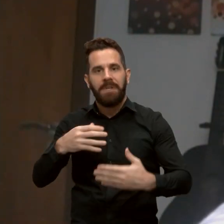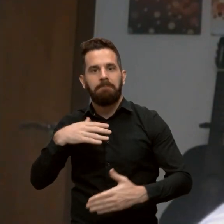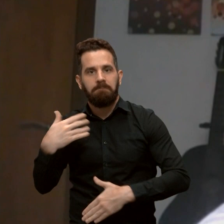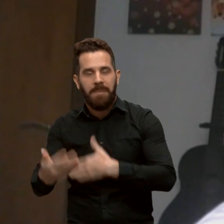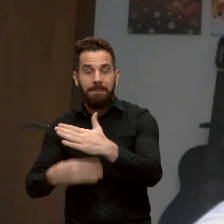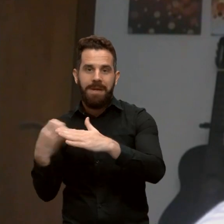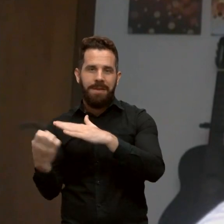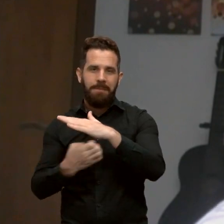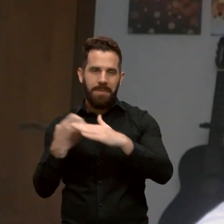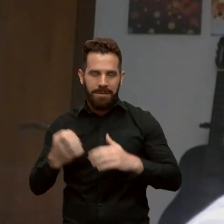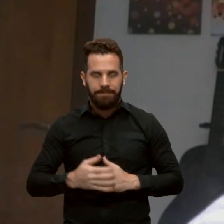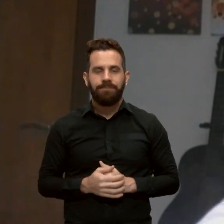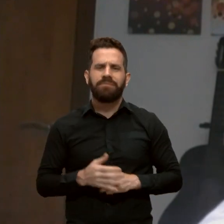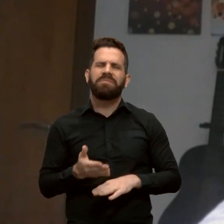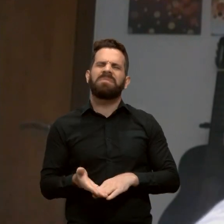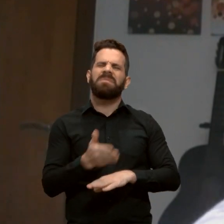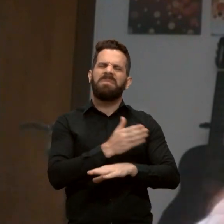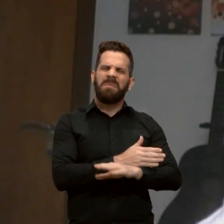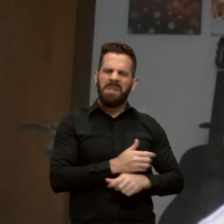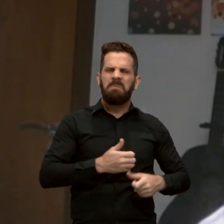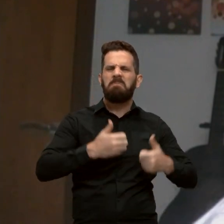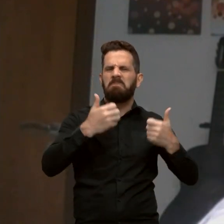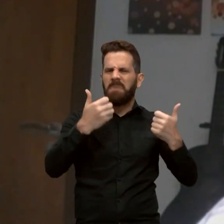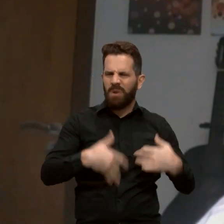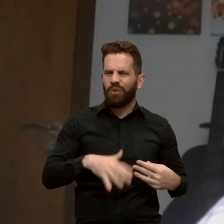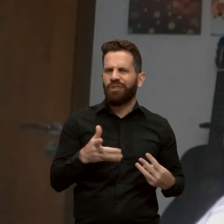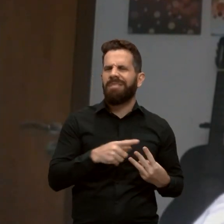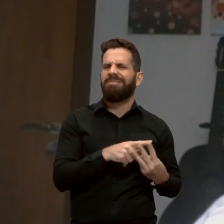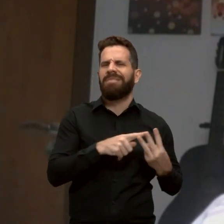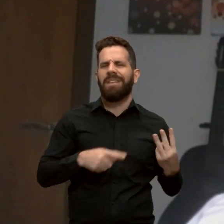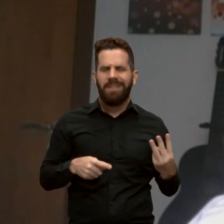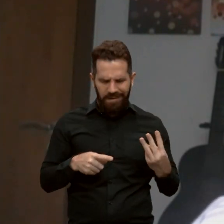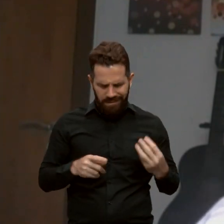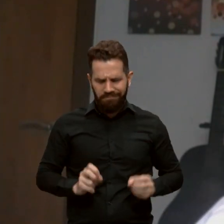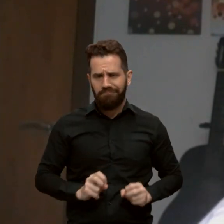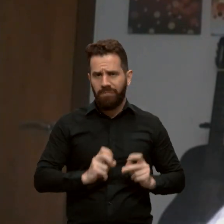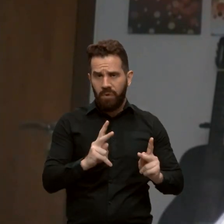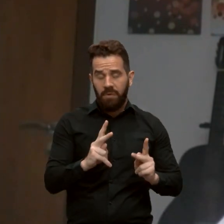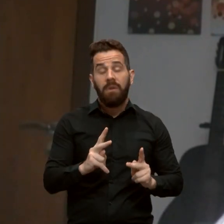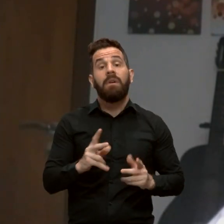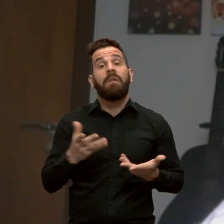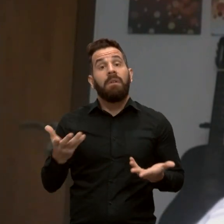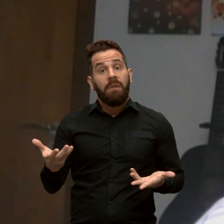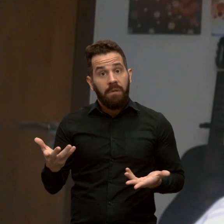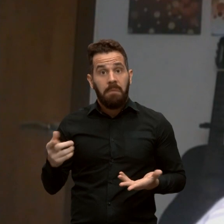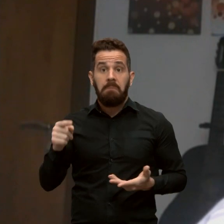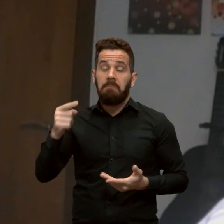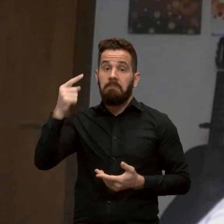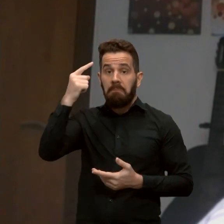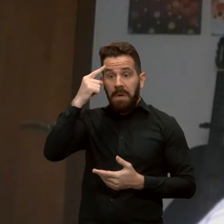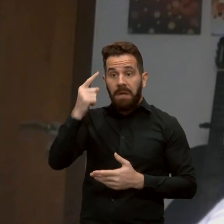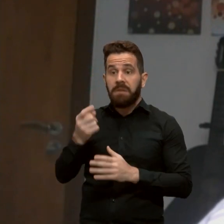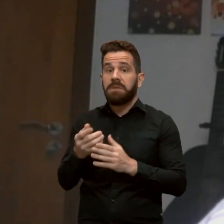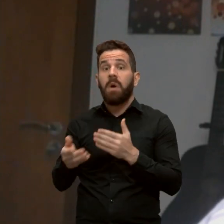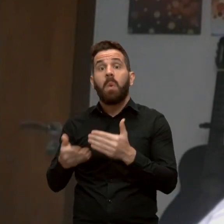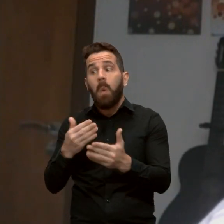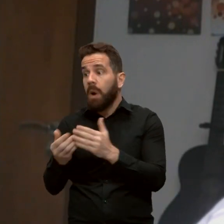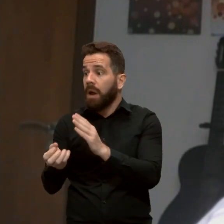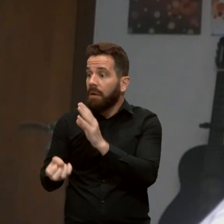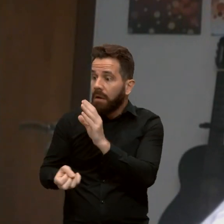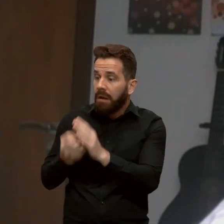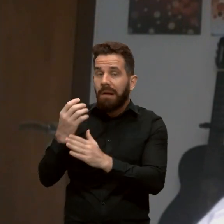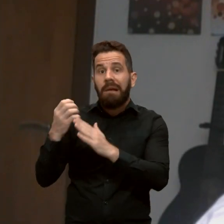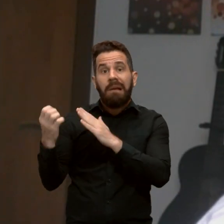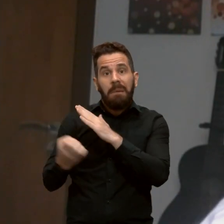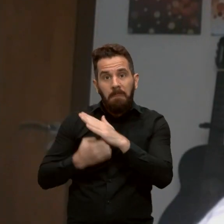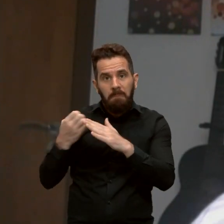foi relatado aqui pelo Tiago, Fernando, Jaqueline, né? O fim de qualquer empreendimento de